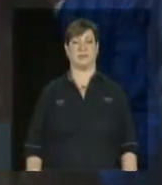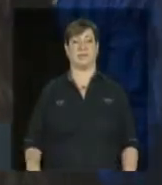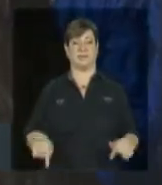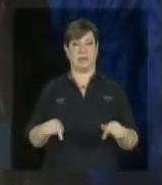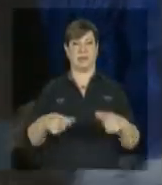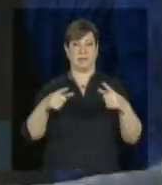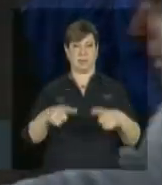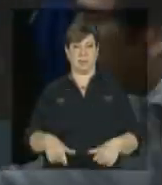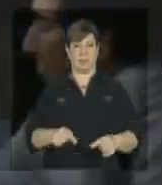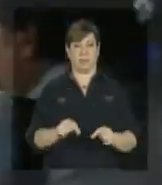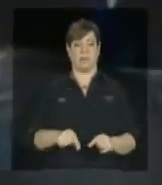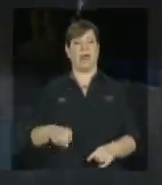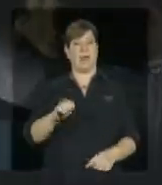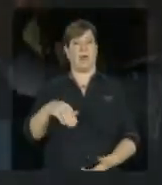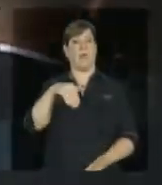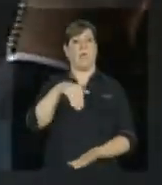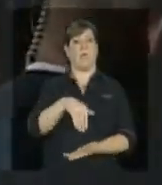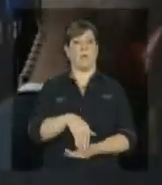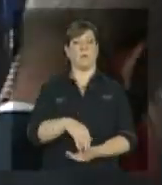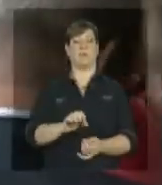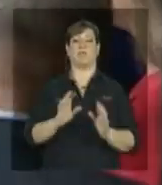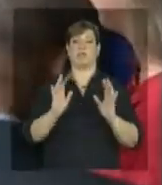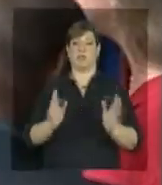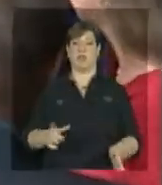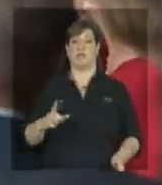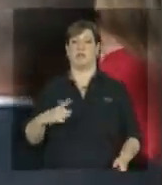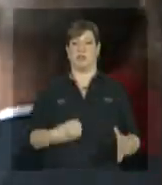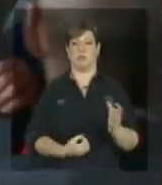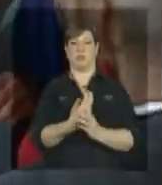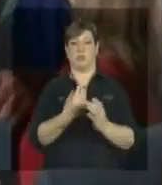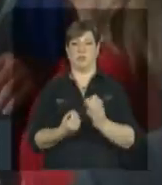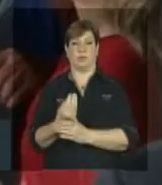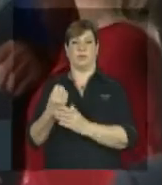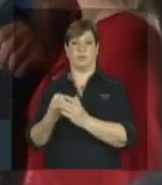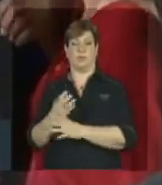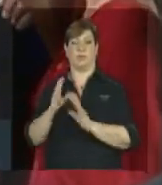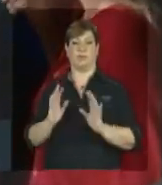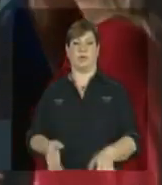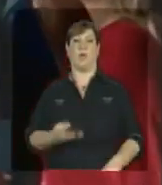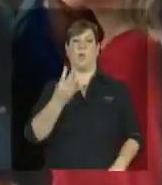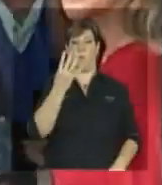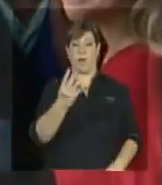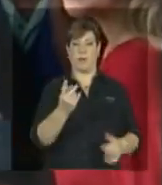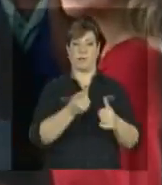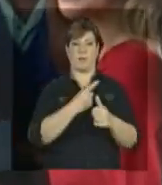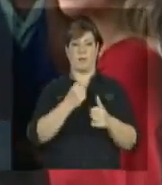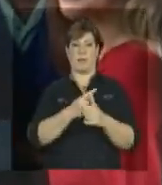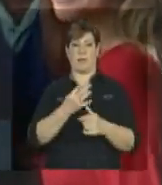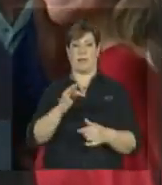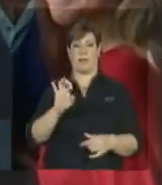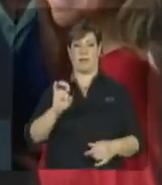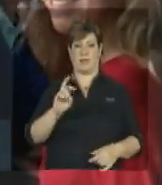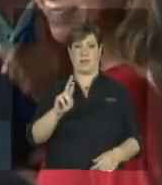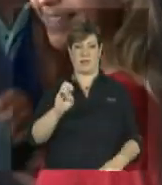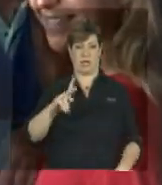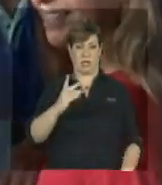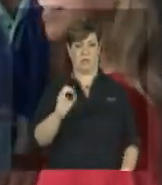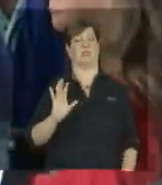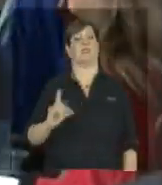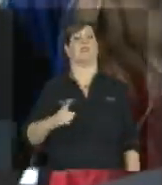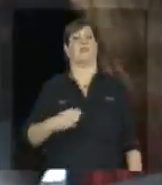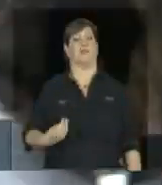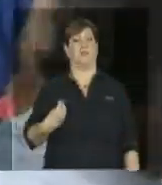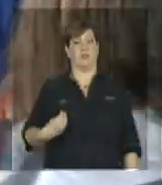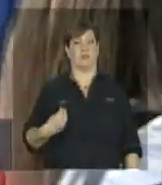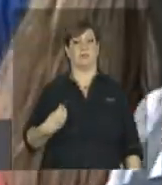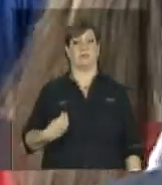Esse trecho é o último. Já foram inaugurados os quatro primeiros trechos, já estão em